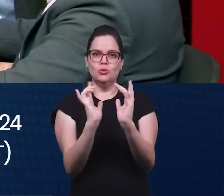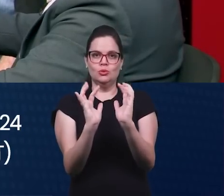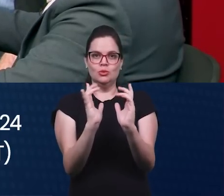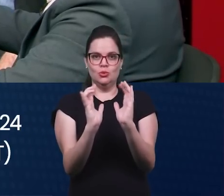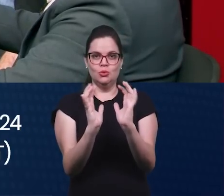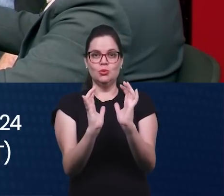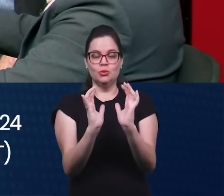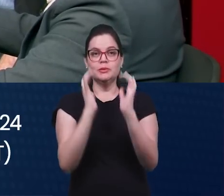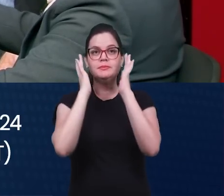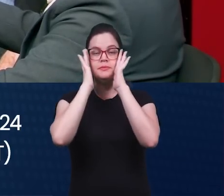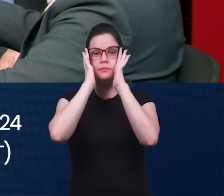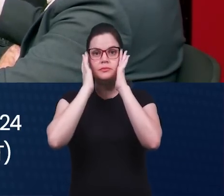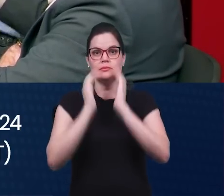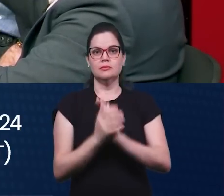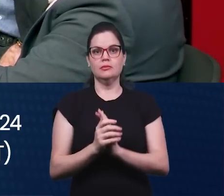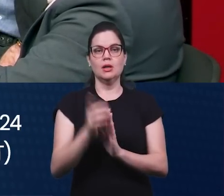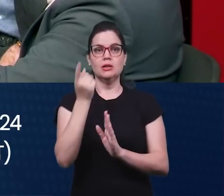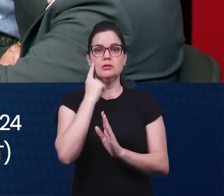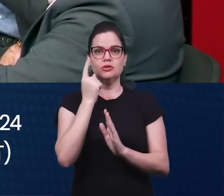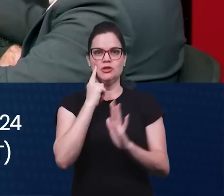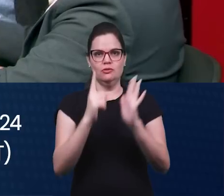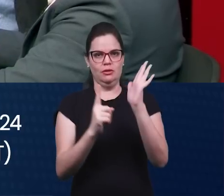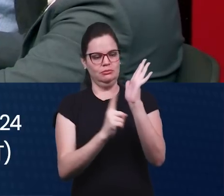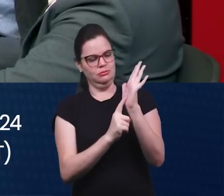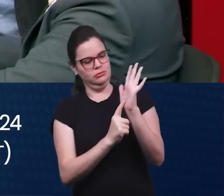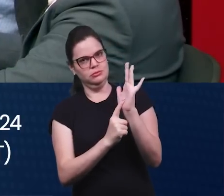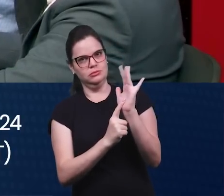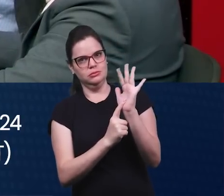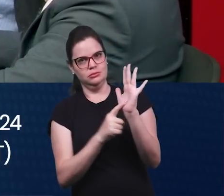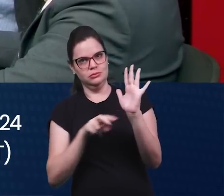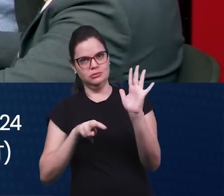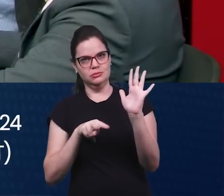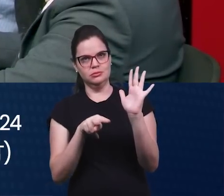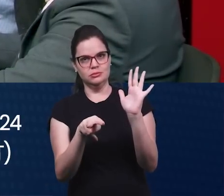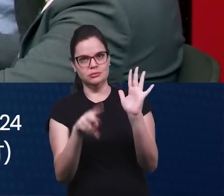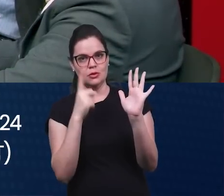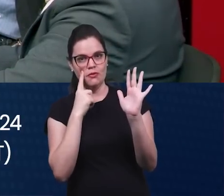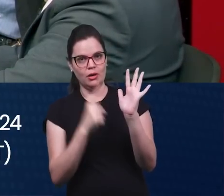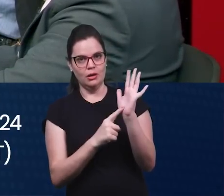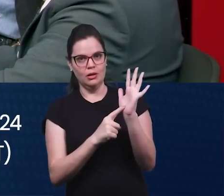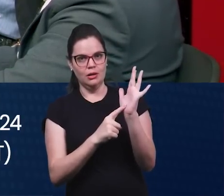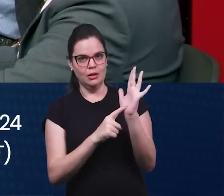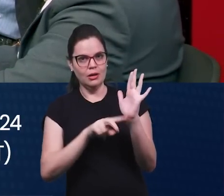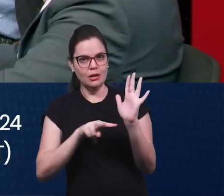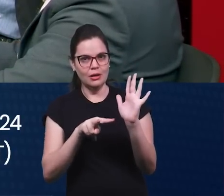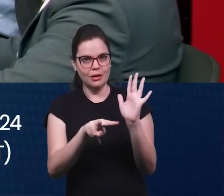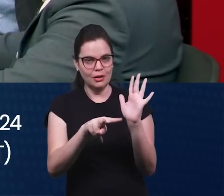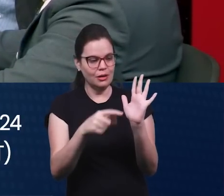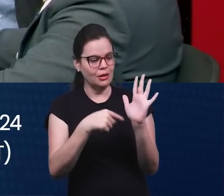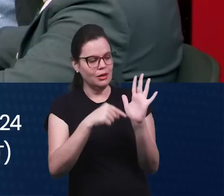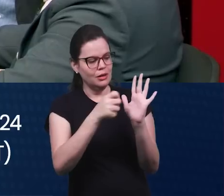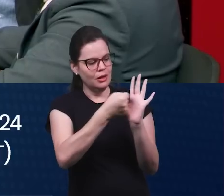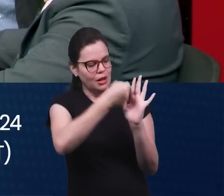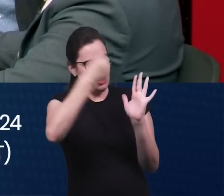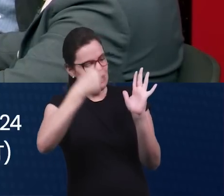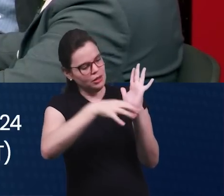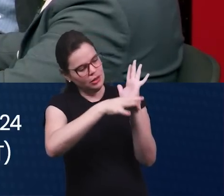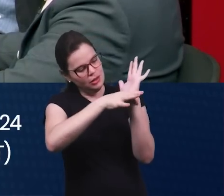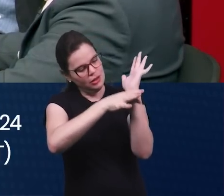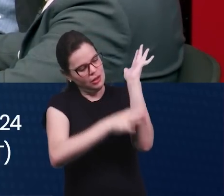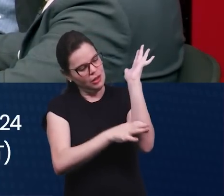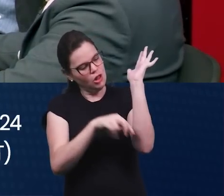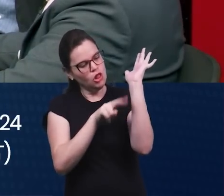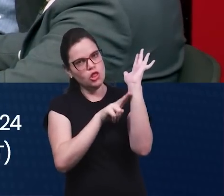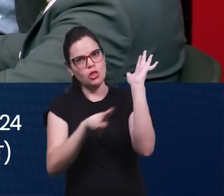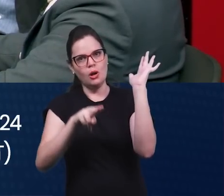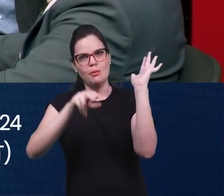da estrutura desse neurônio. Quando nós entrarmos aqui dentro do cérebro, nós vamos ver que nós temos o axônio, ele pode